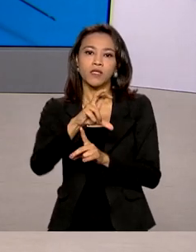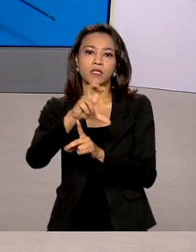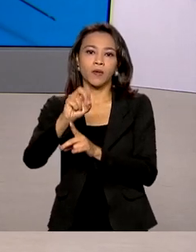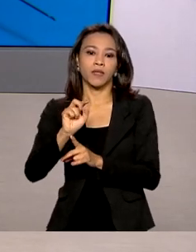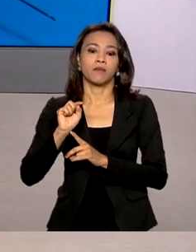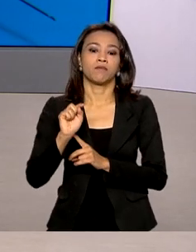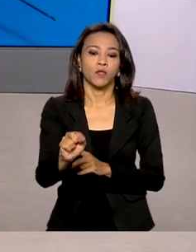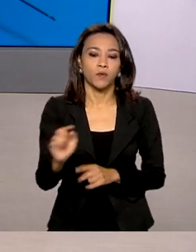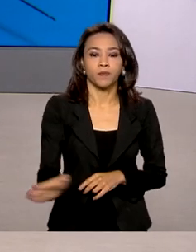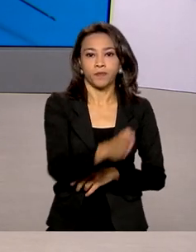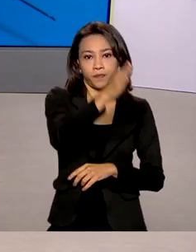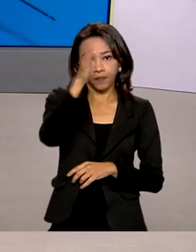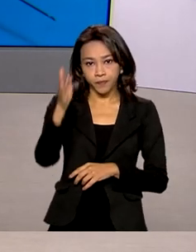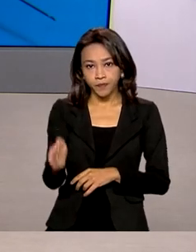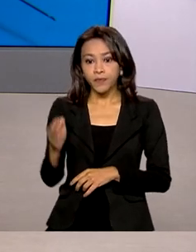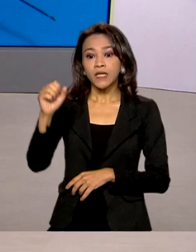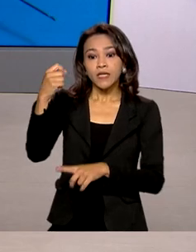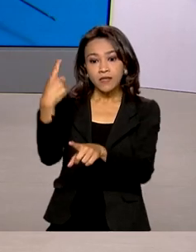232.250.000.